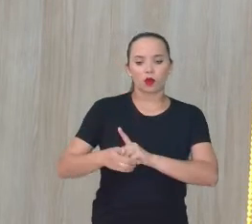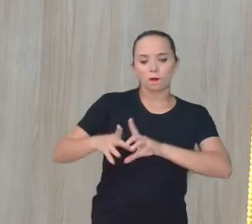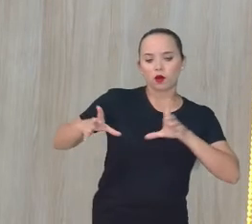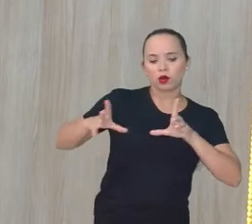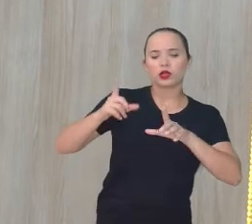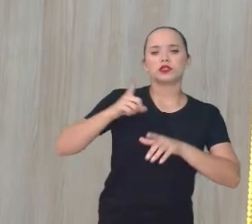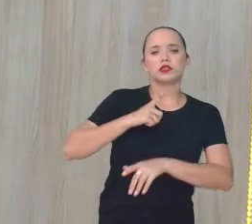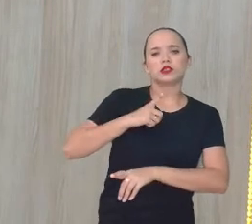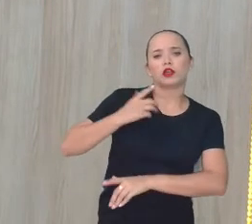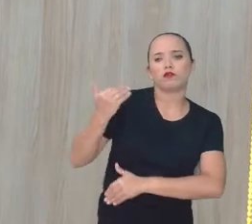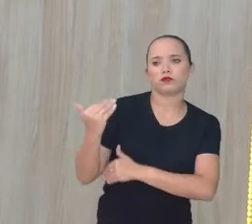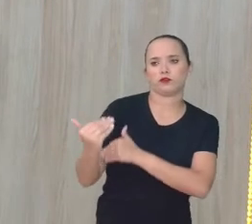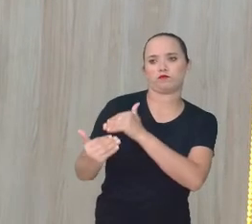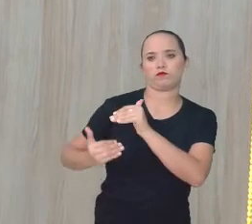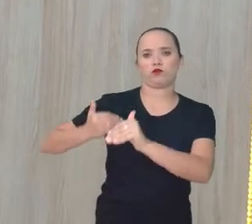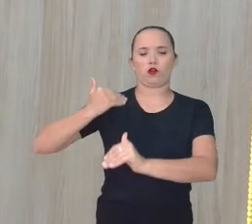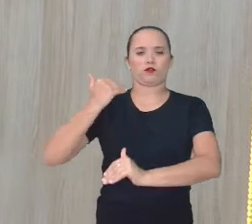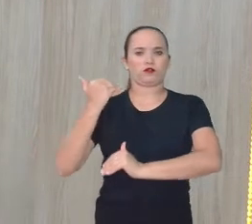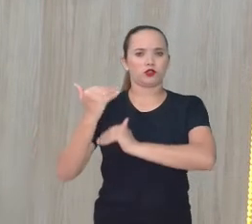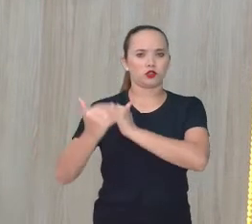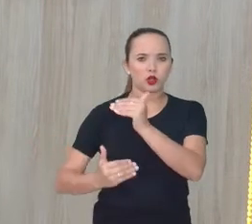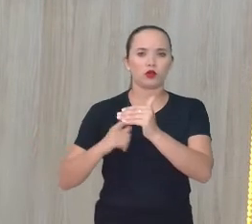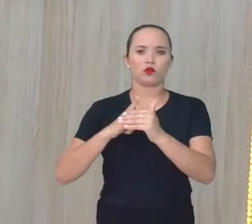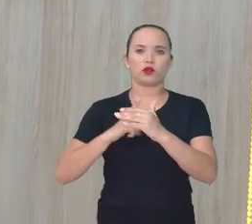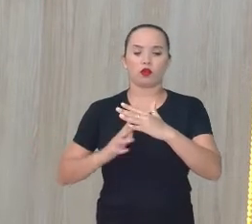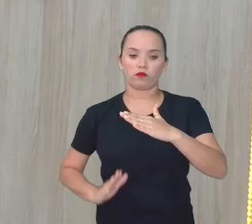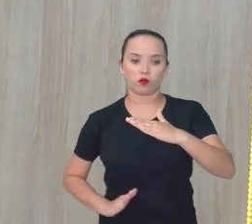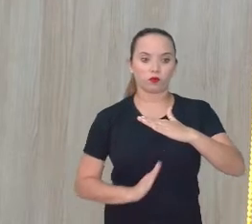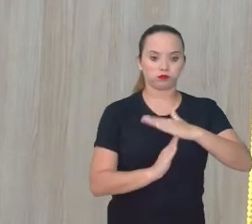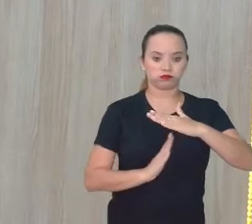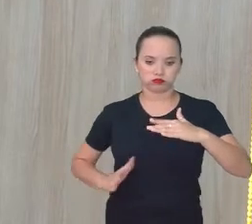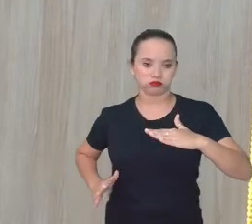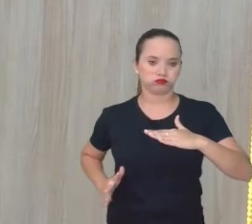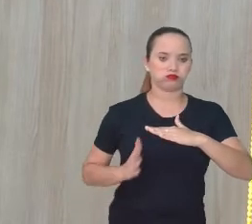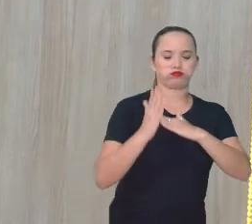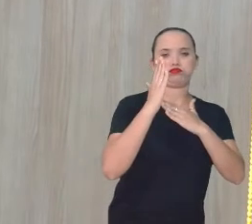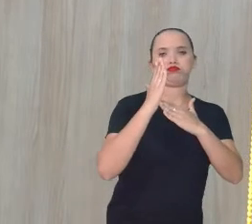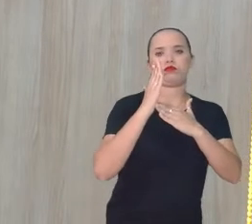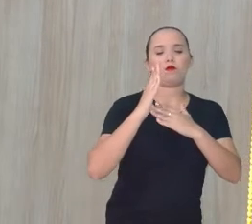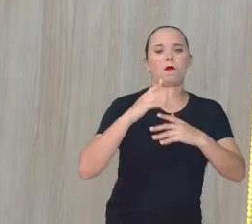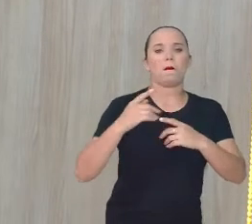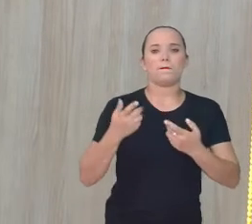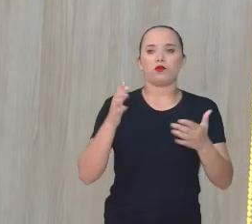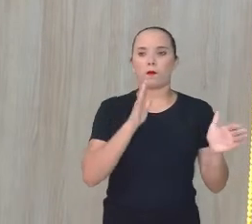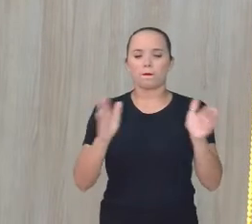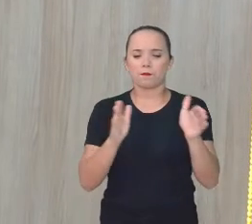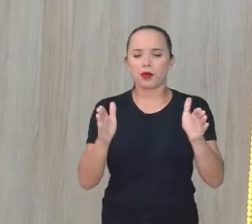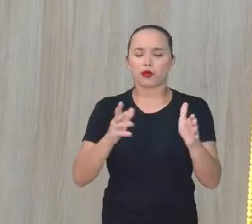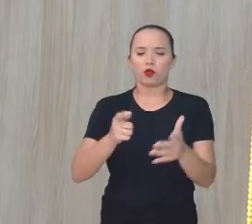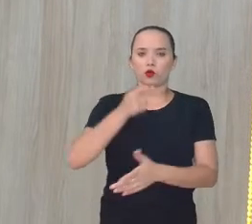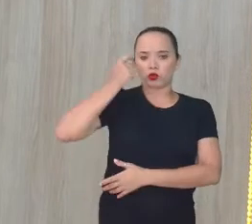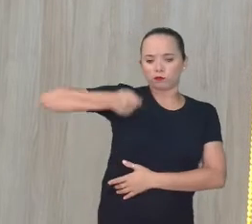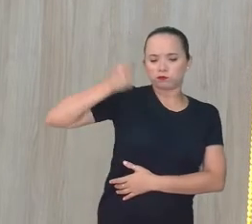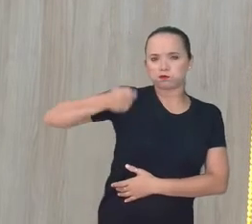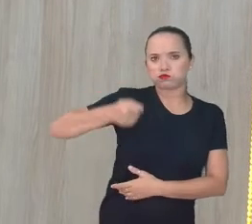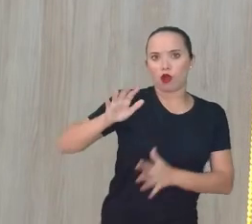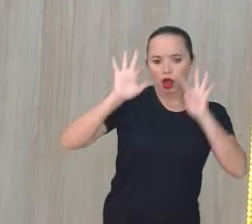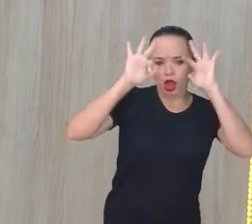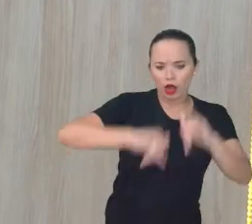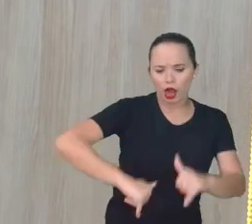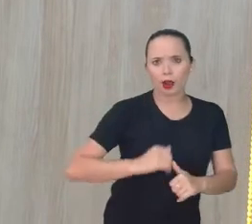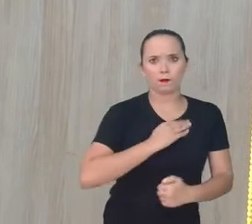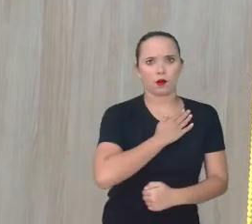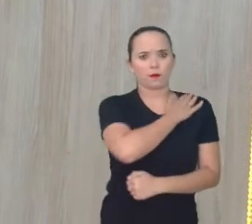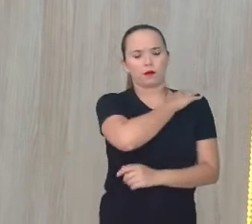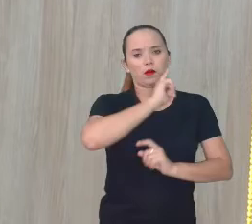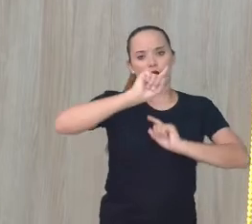processo, né, foi interrompida por um processo ditatorial, houve o fim da ditadura, a redemocratização,